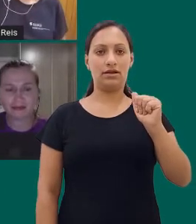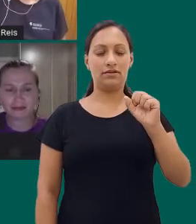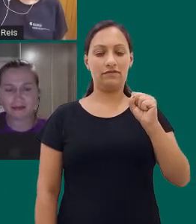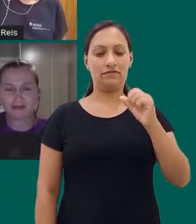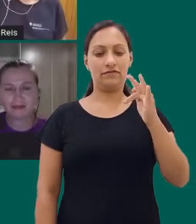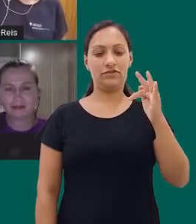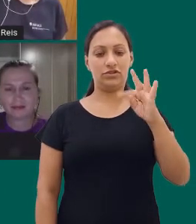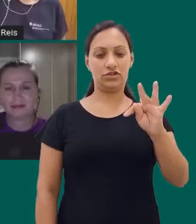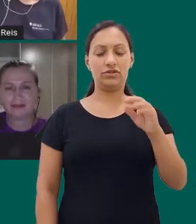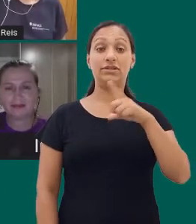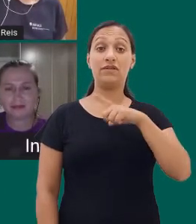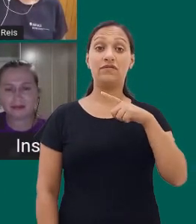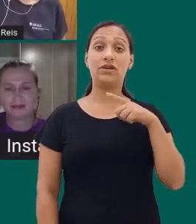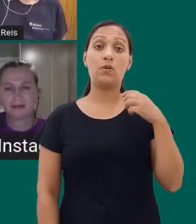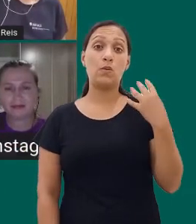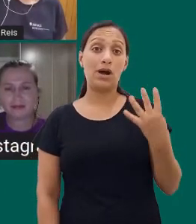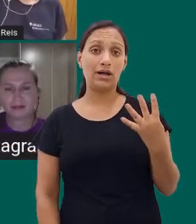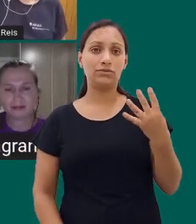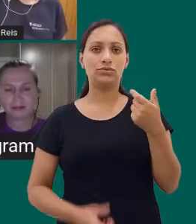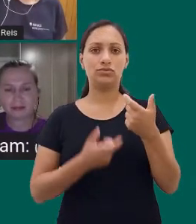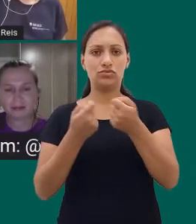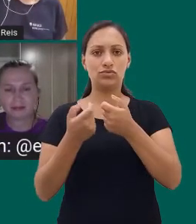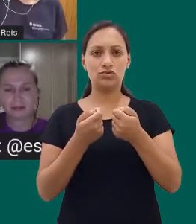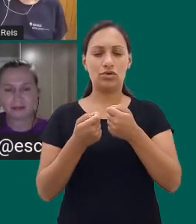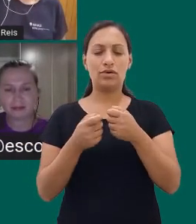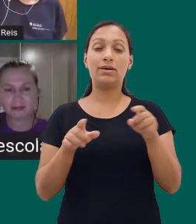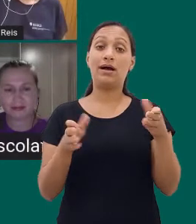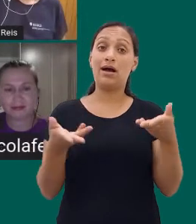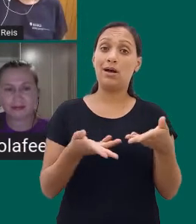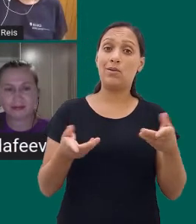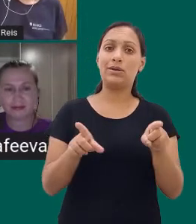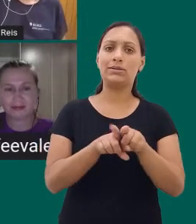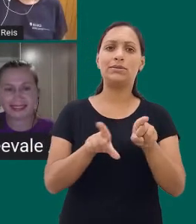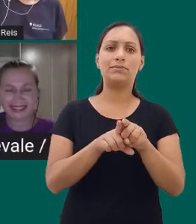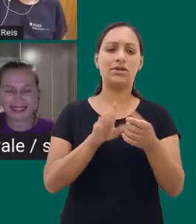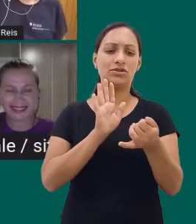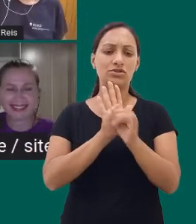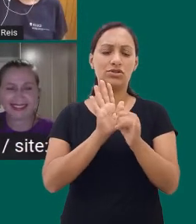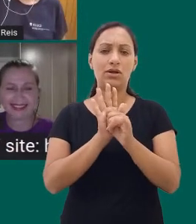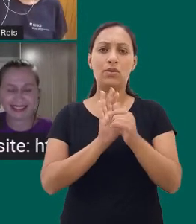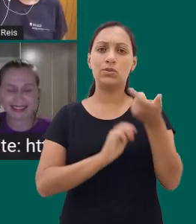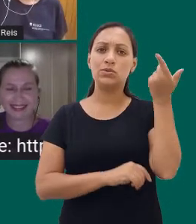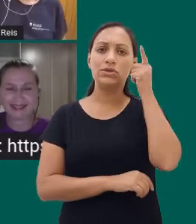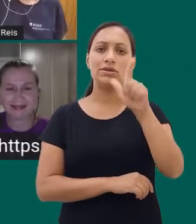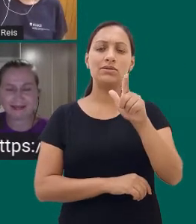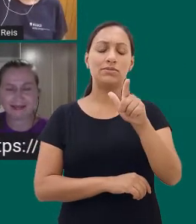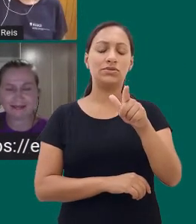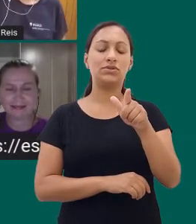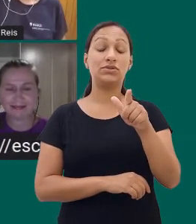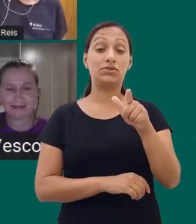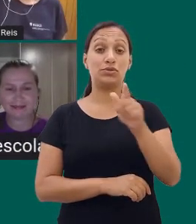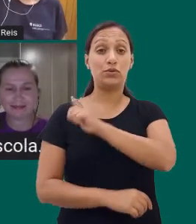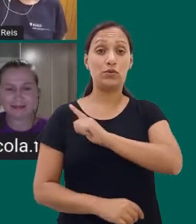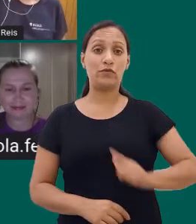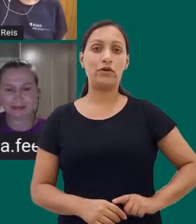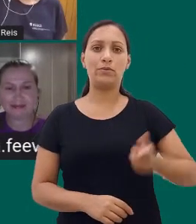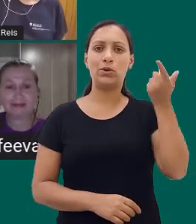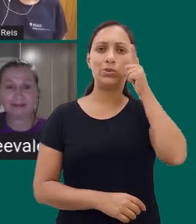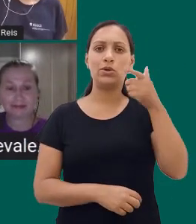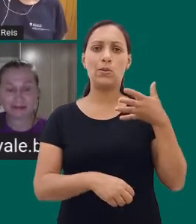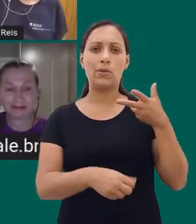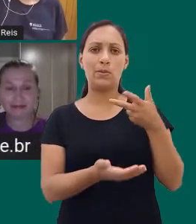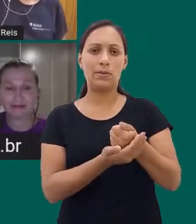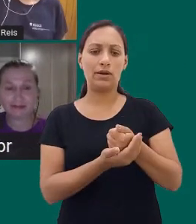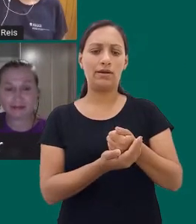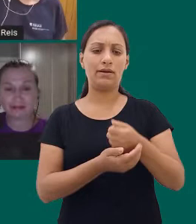foram 4 jogos, e agora nós ganhamos um edital da FAPERGS, do governo do estado, para poder comprar equipamento, pagar